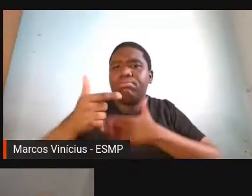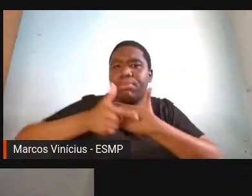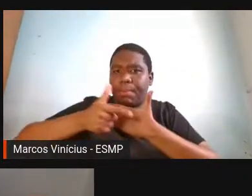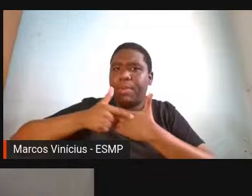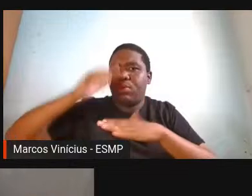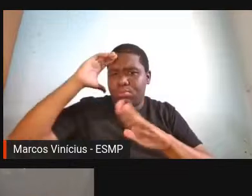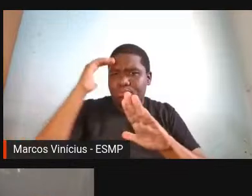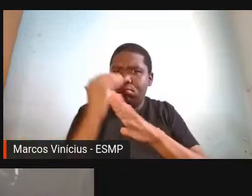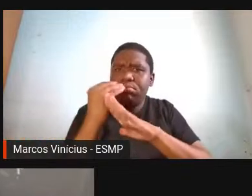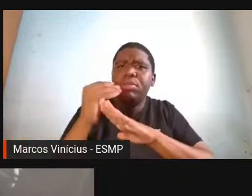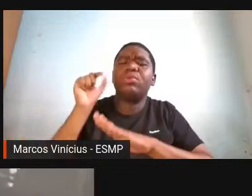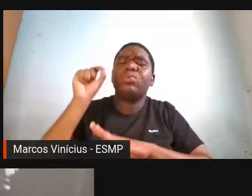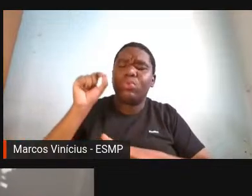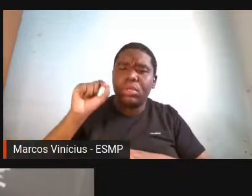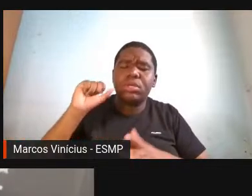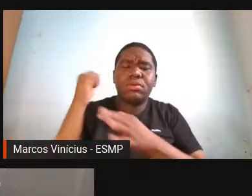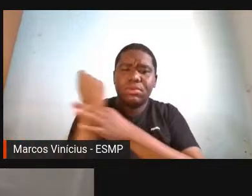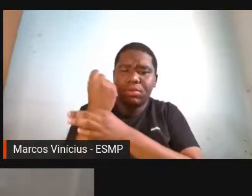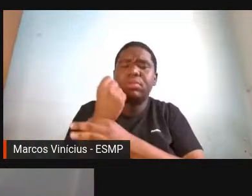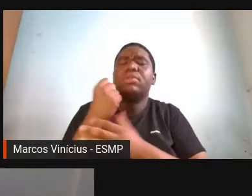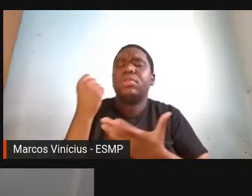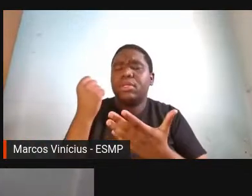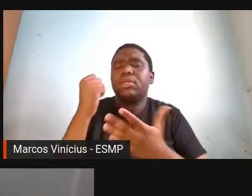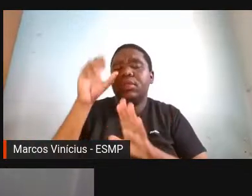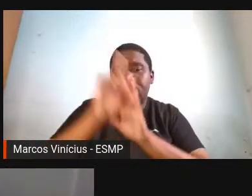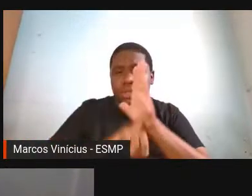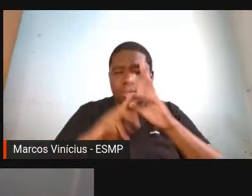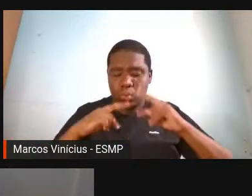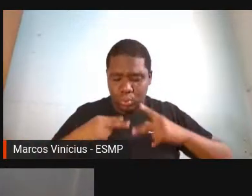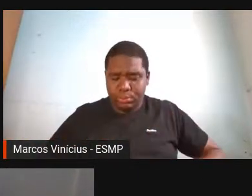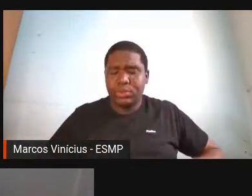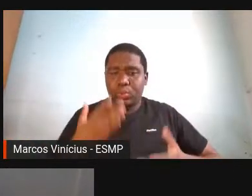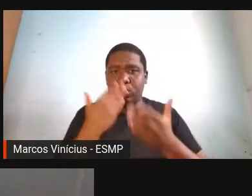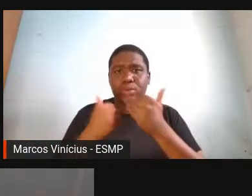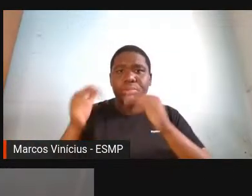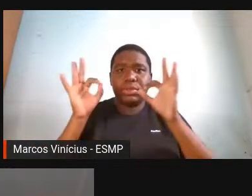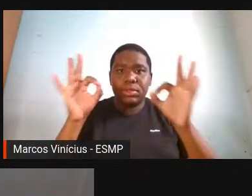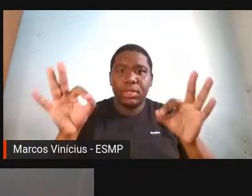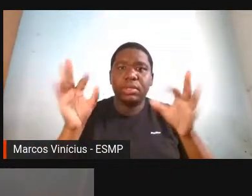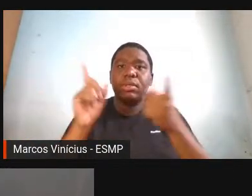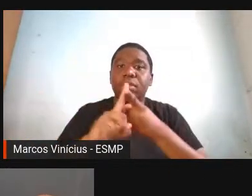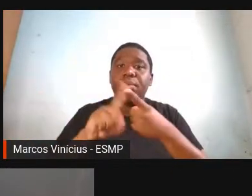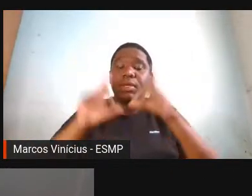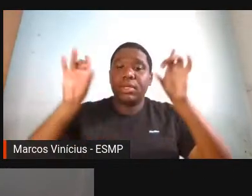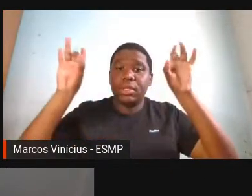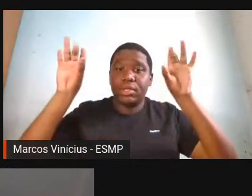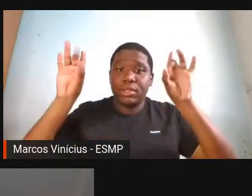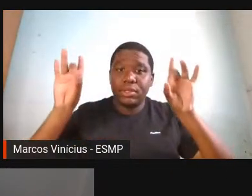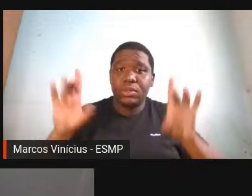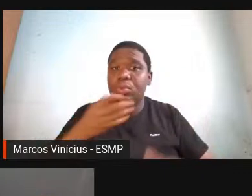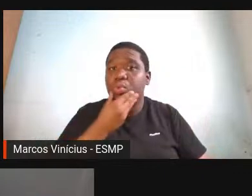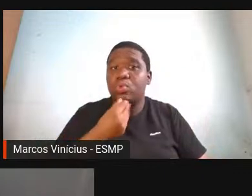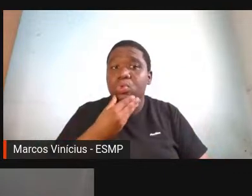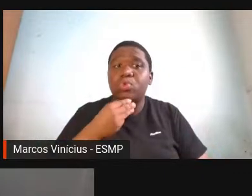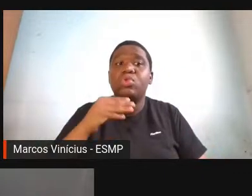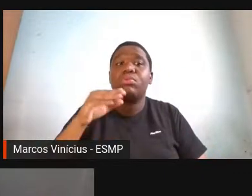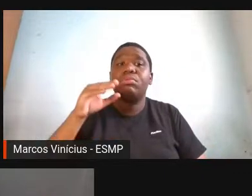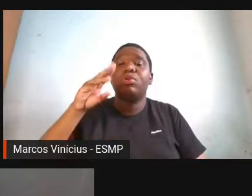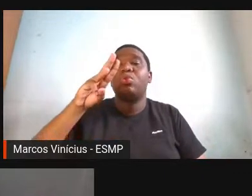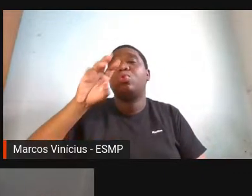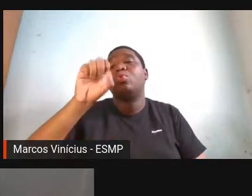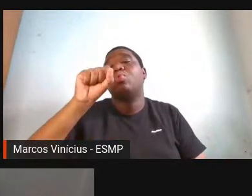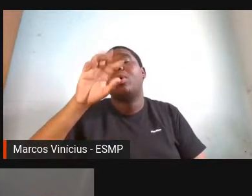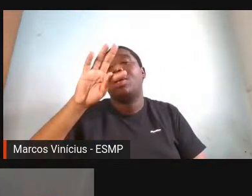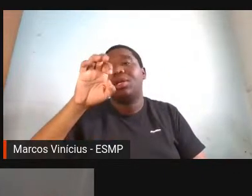garantia do direito humano à alimentação adequada. Uma saudação especialíssima ao doutor Wesley Conde,